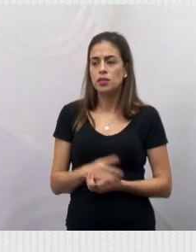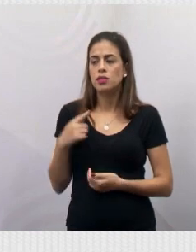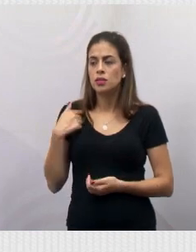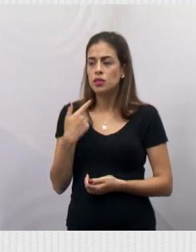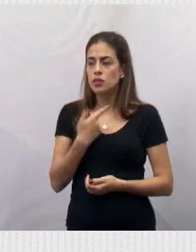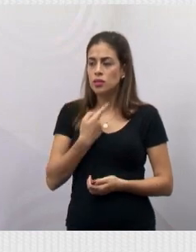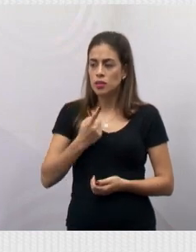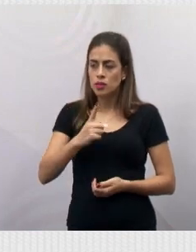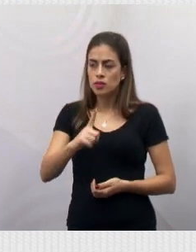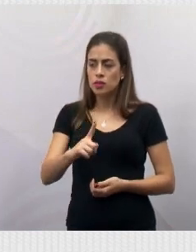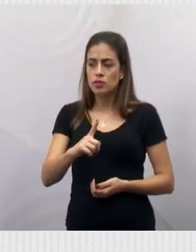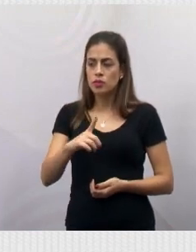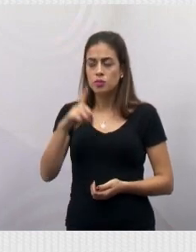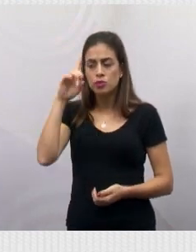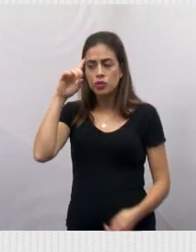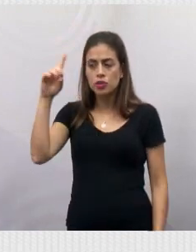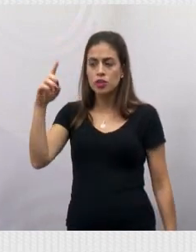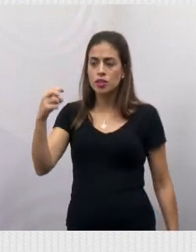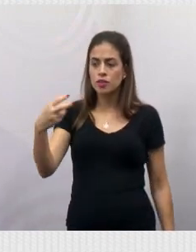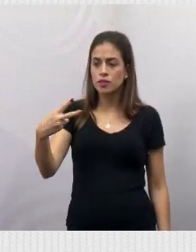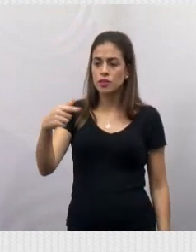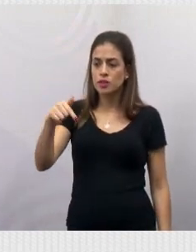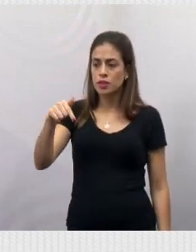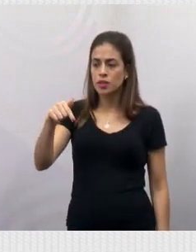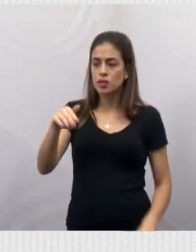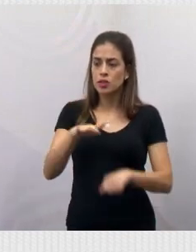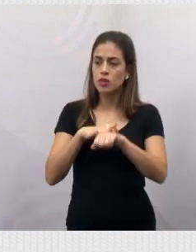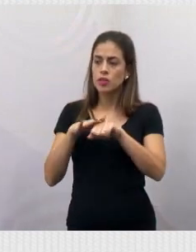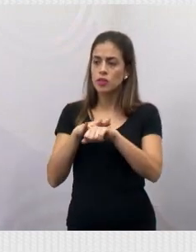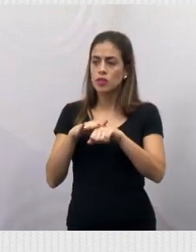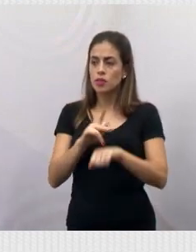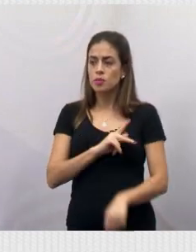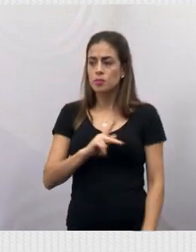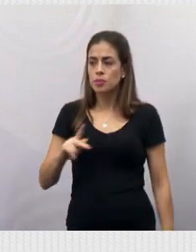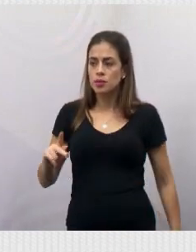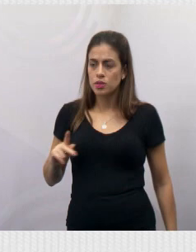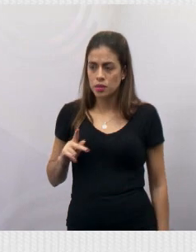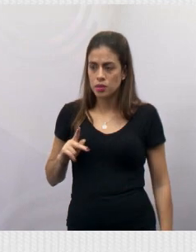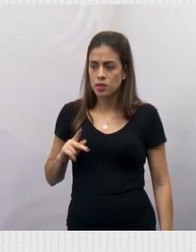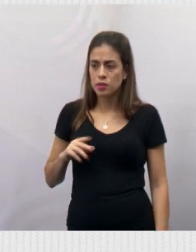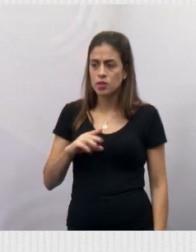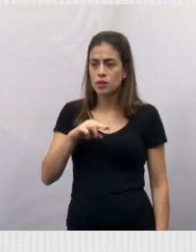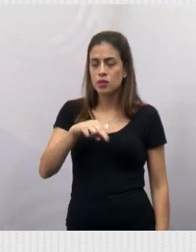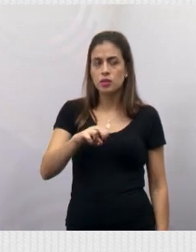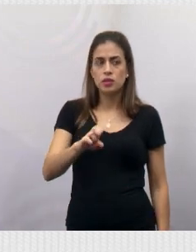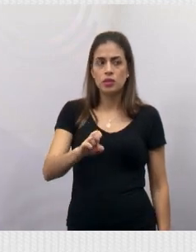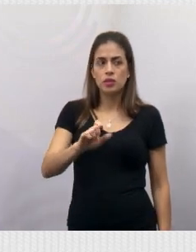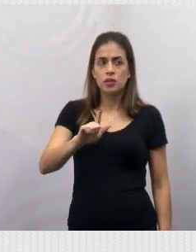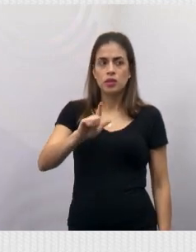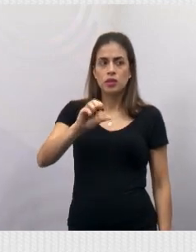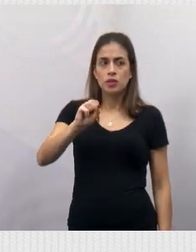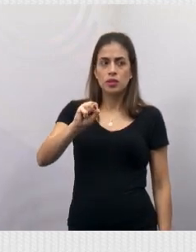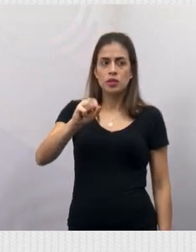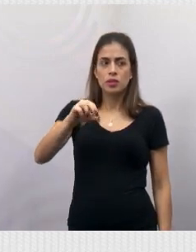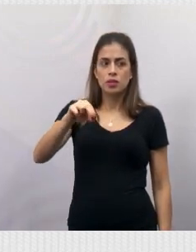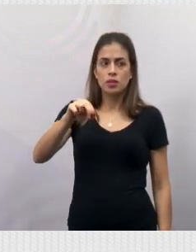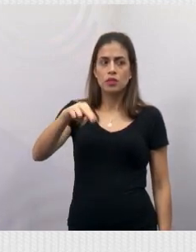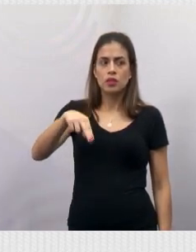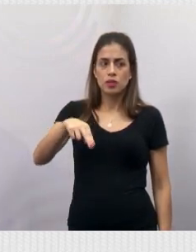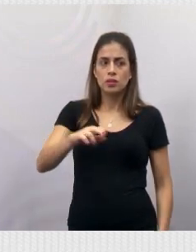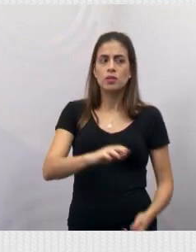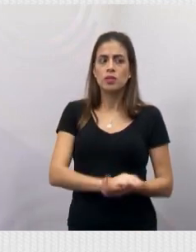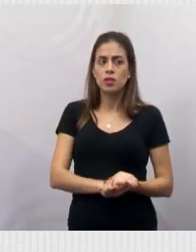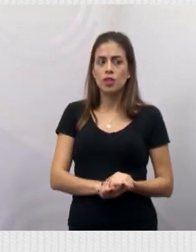no último dia 27, conversando com o presidente Nelson Priante, os diretores Rodrigo e Evandro, para apresentar